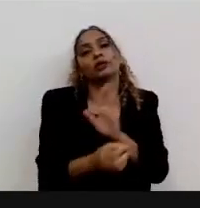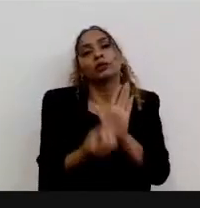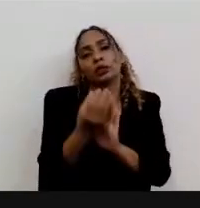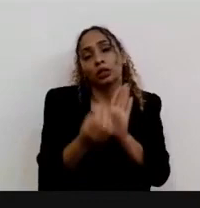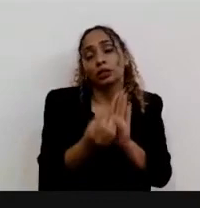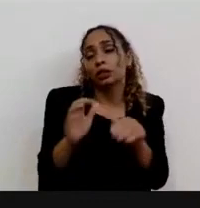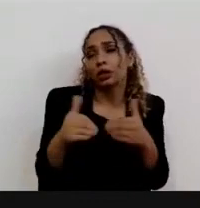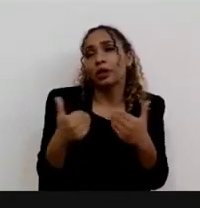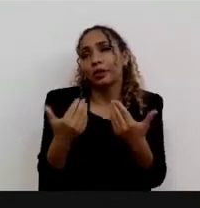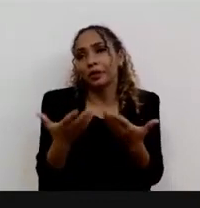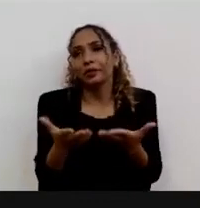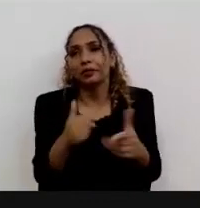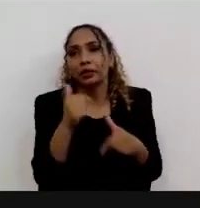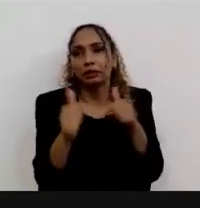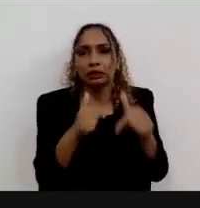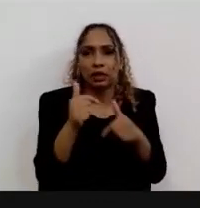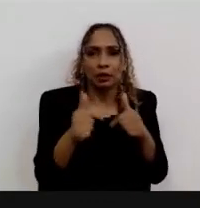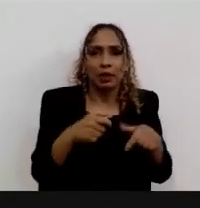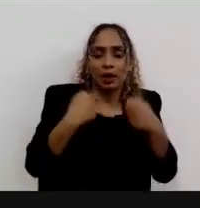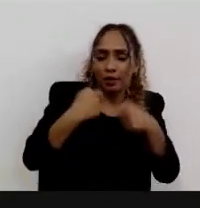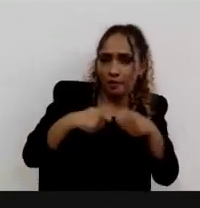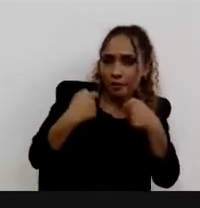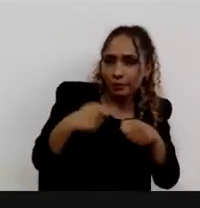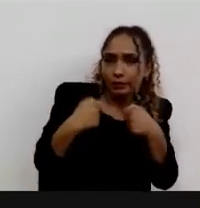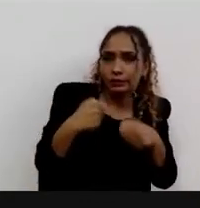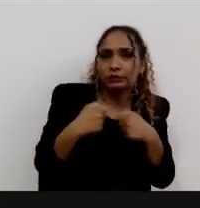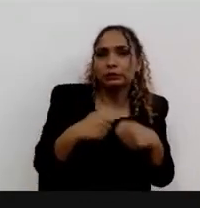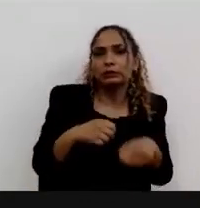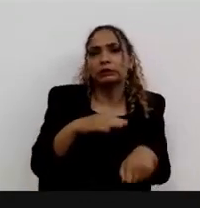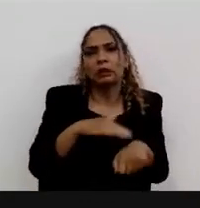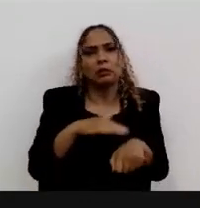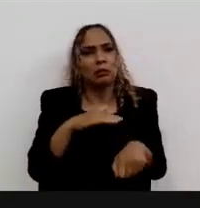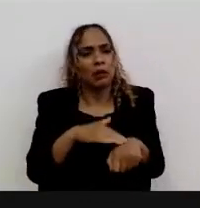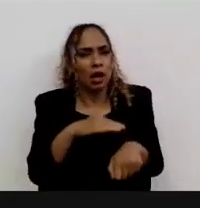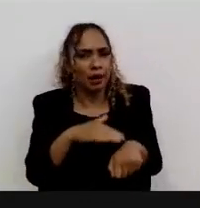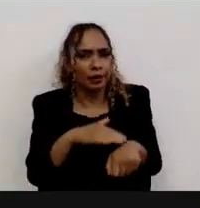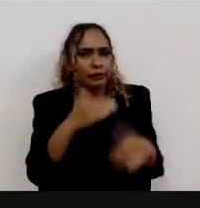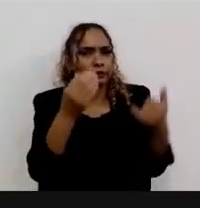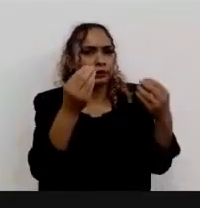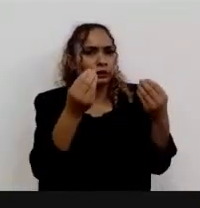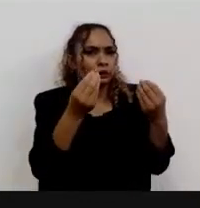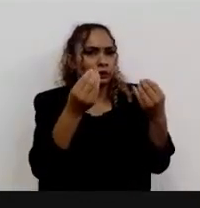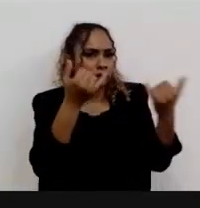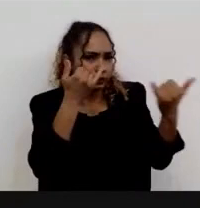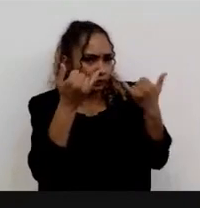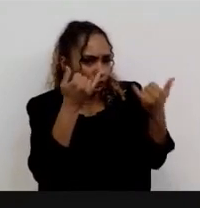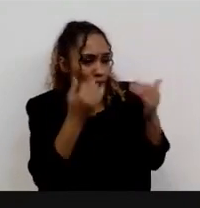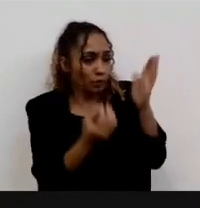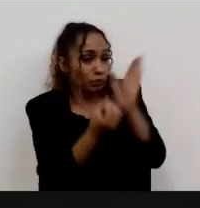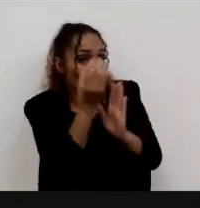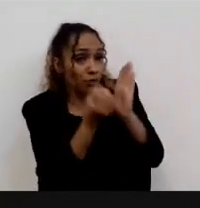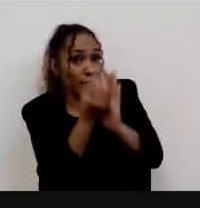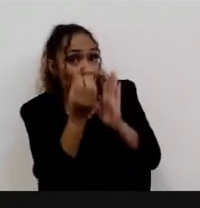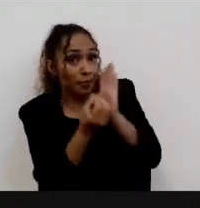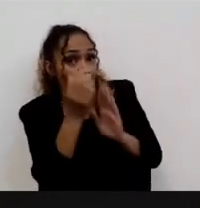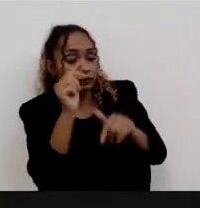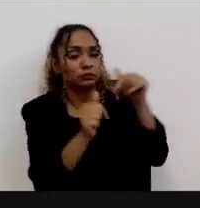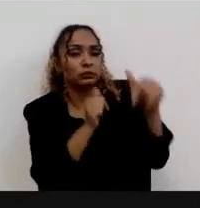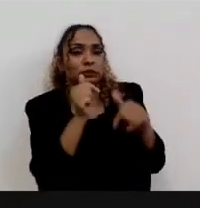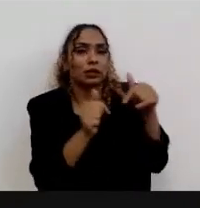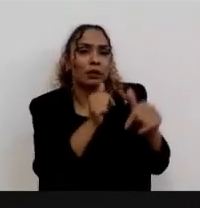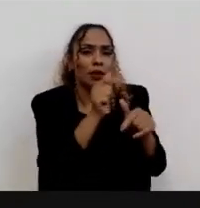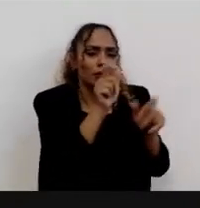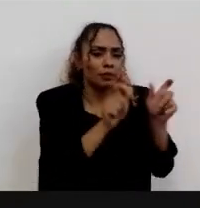automação, enfim, e também dessa questão da necessidade cada vez mais, são mais dados produzidos, mais trabalho e menos pessoas